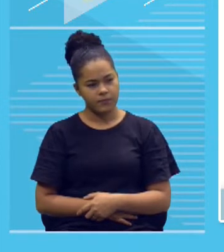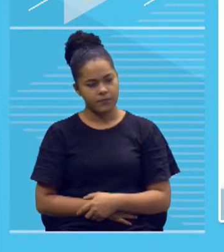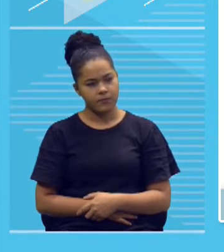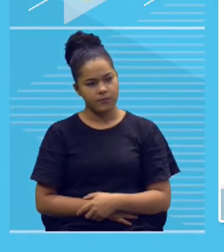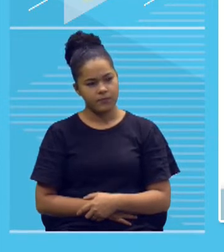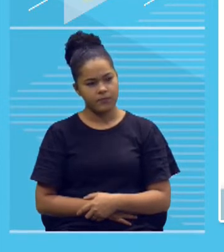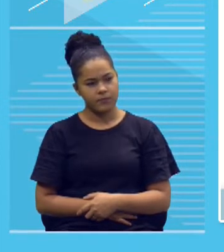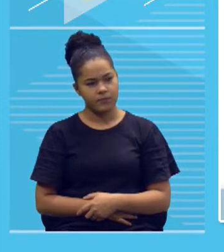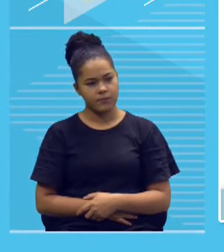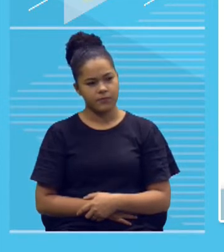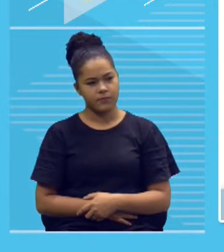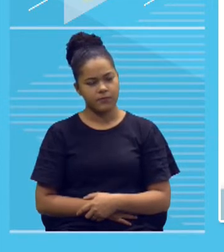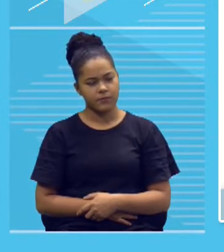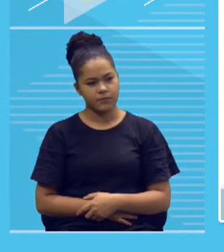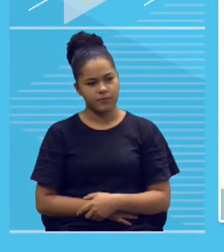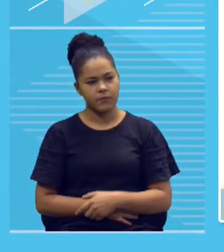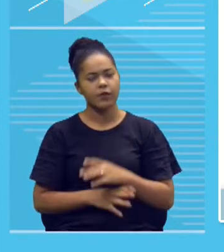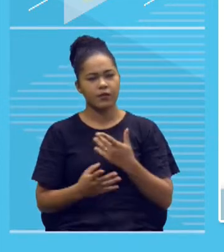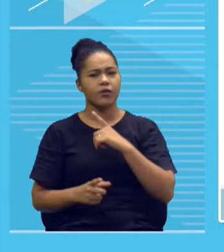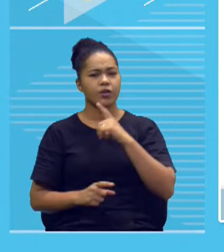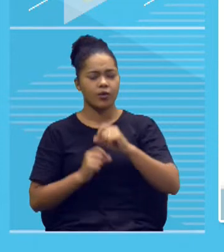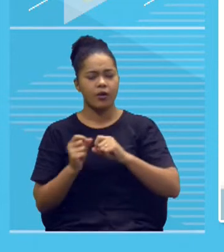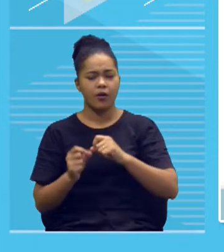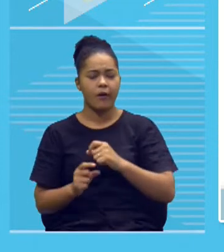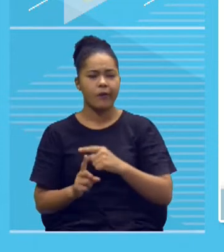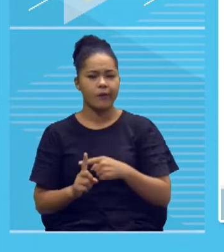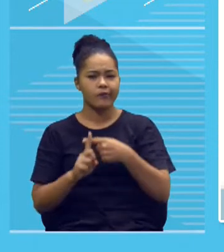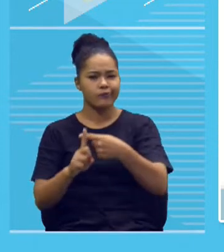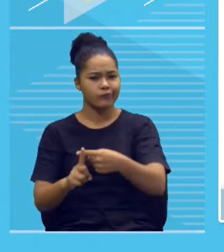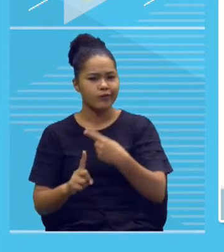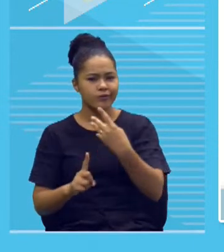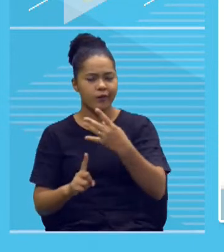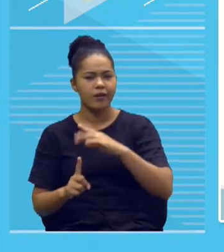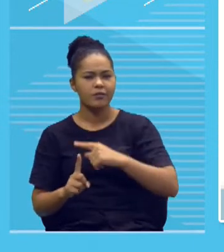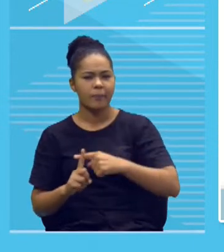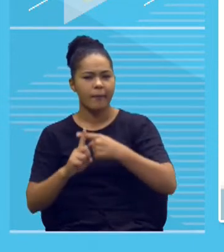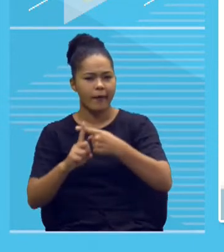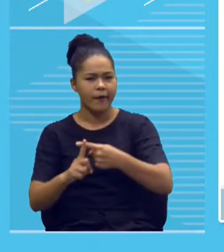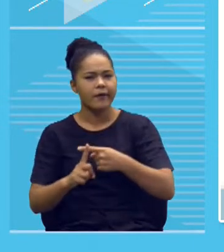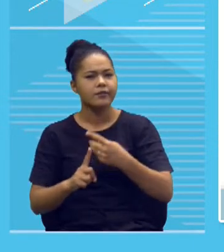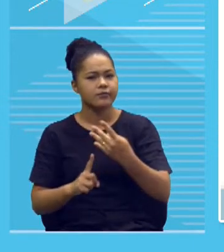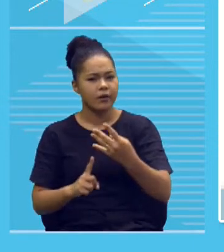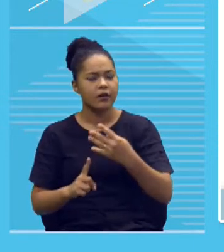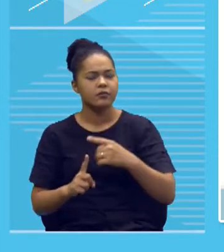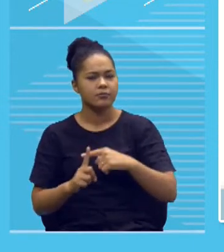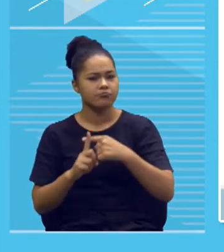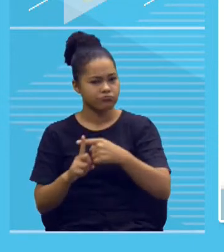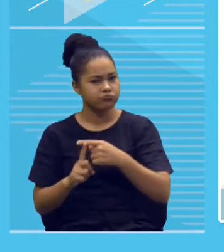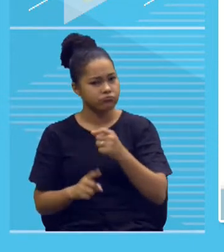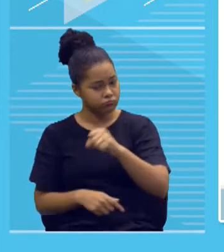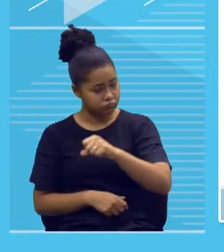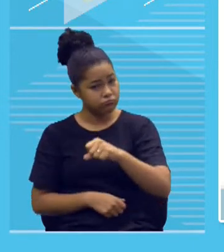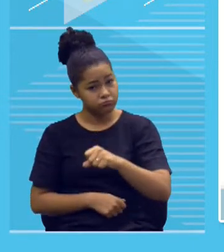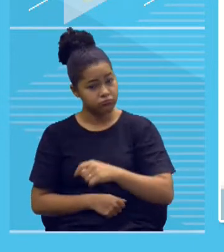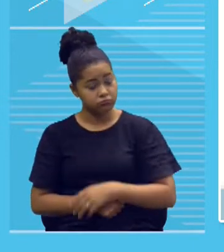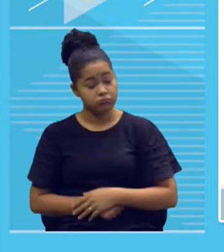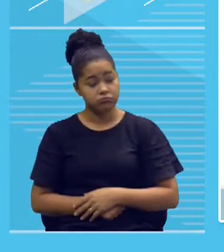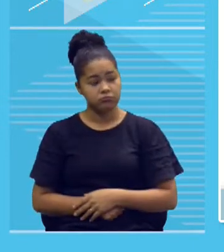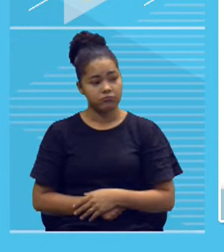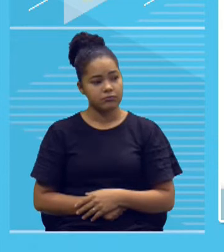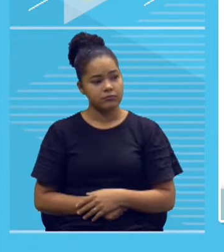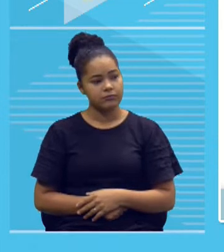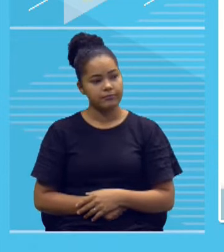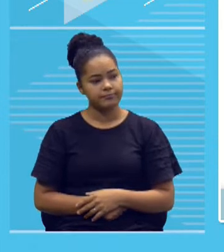o idoso reais a pessoa vai aumentando de quatro em quatro isso não só tá faltando só o quarto mês aqui ó